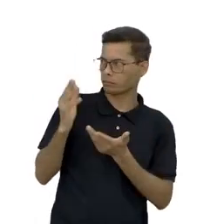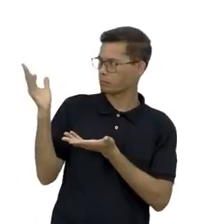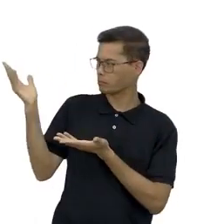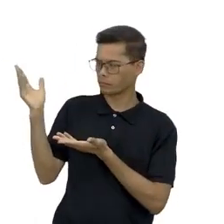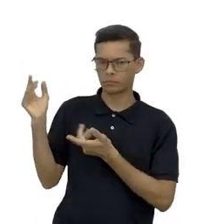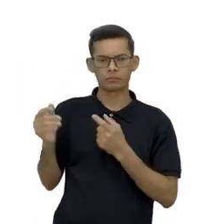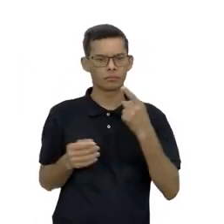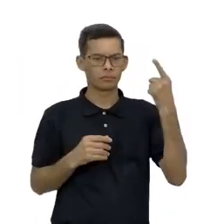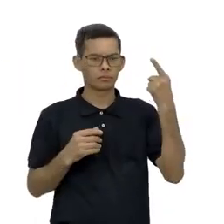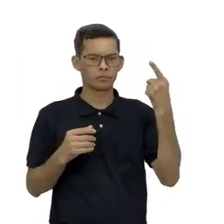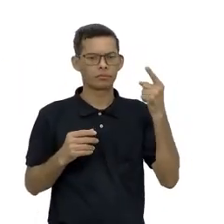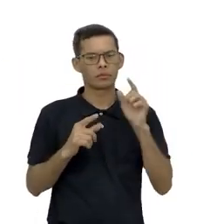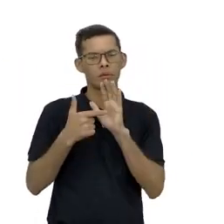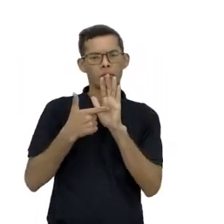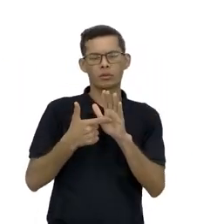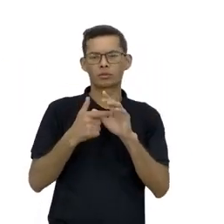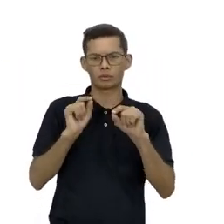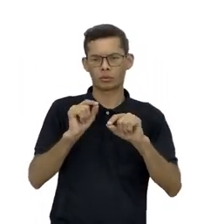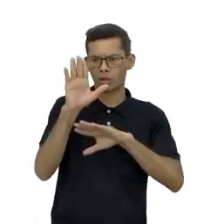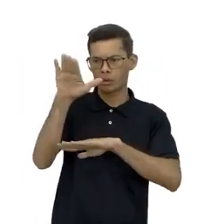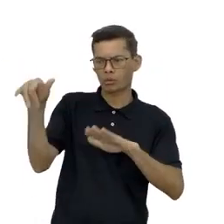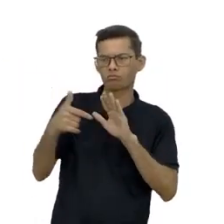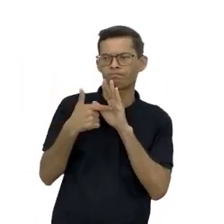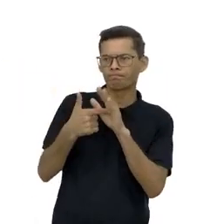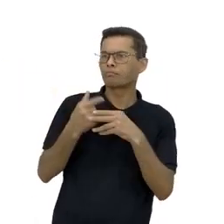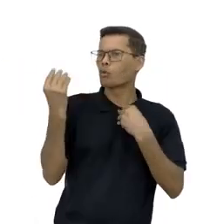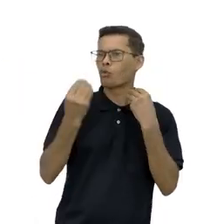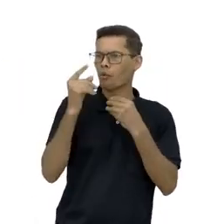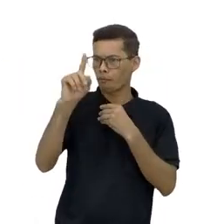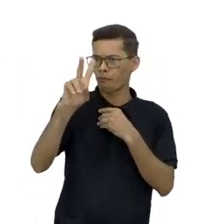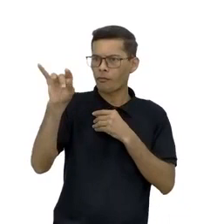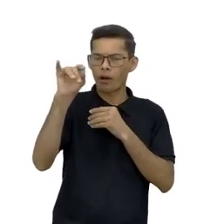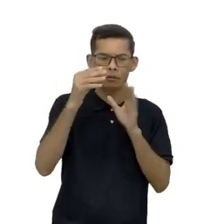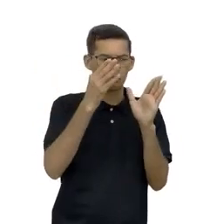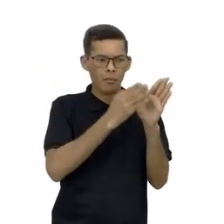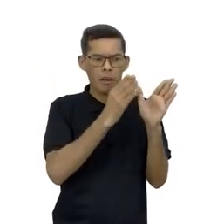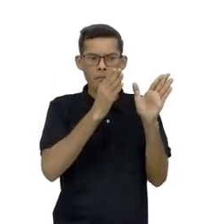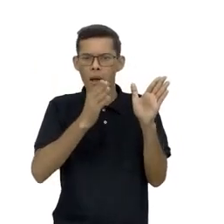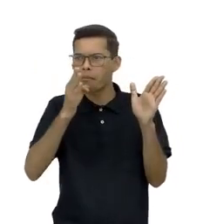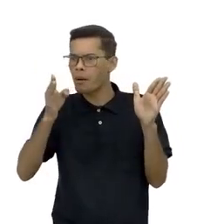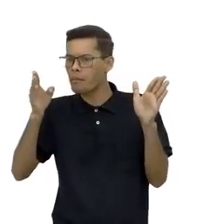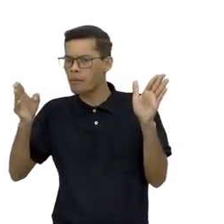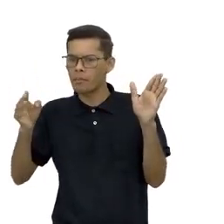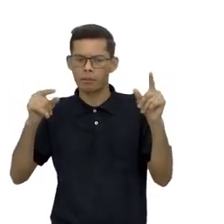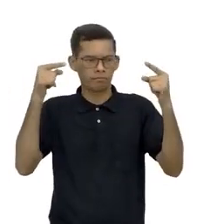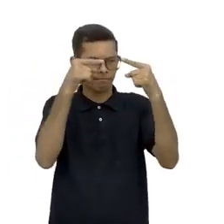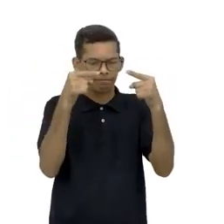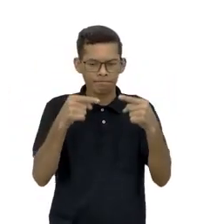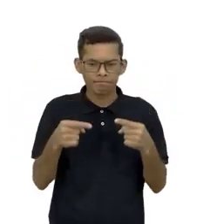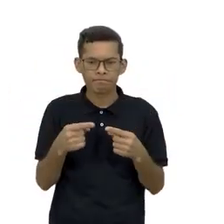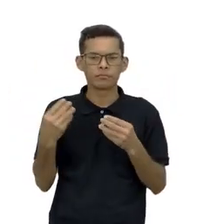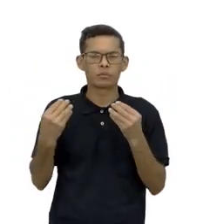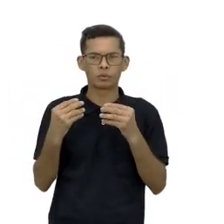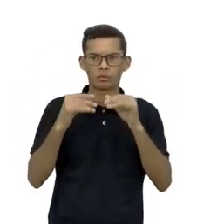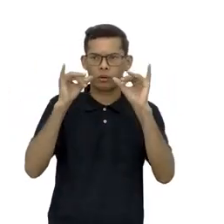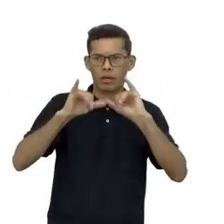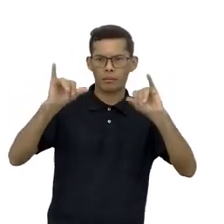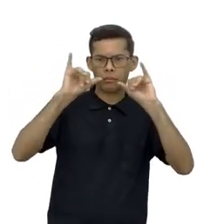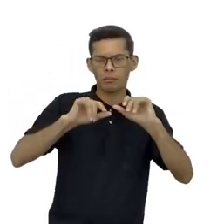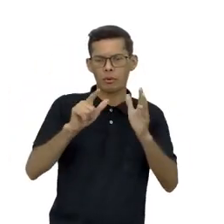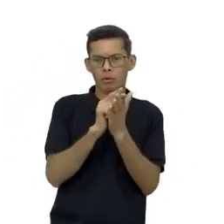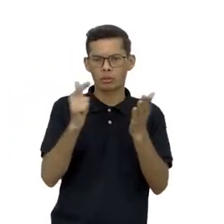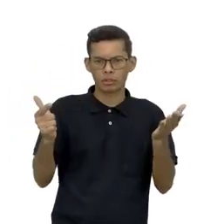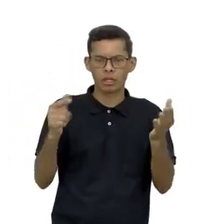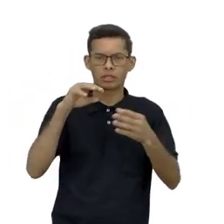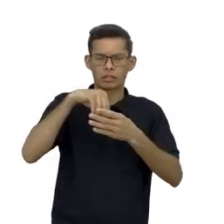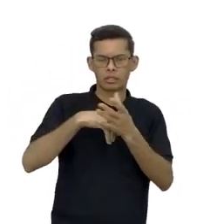de explicitar aos estudantes o percurso que será realizado para culminar na produção de uma reportagem digital. E aí